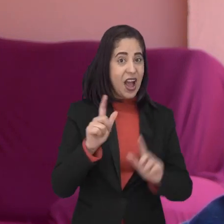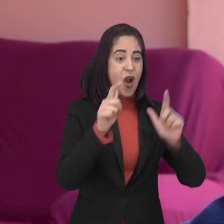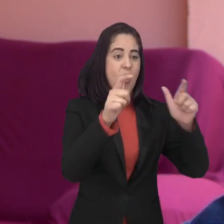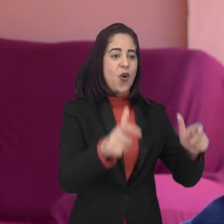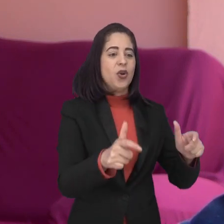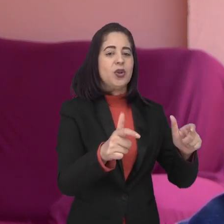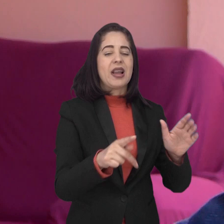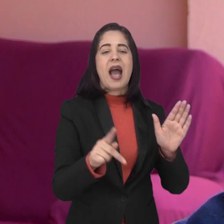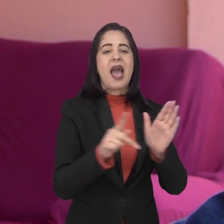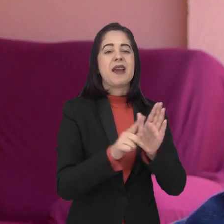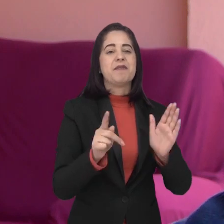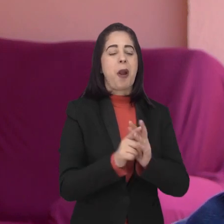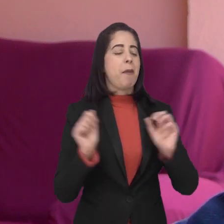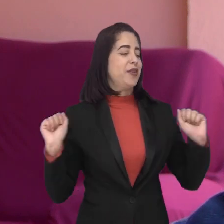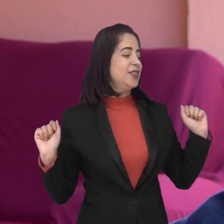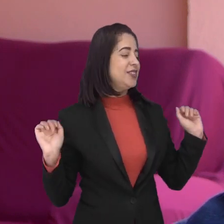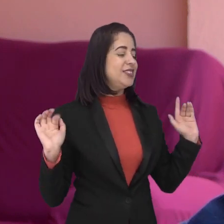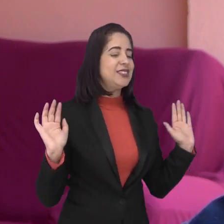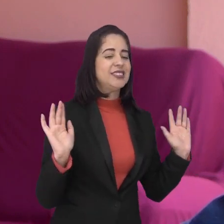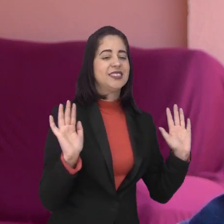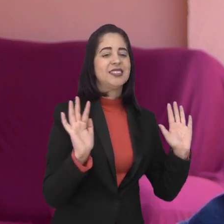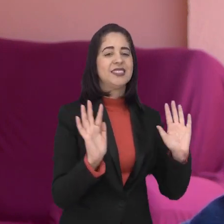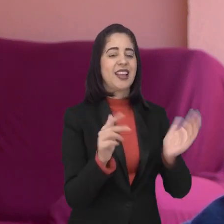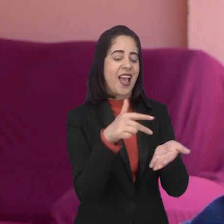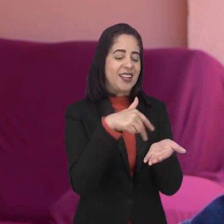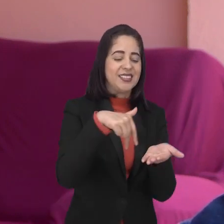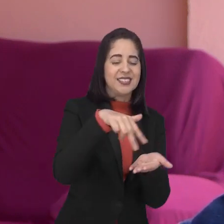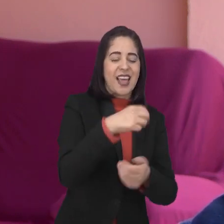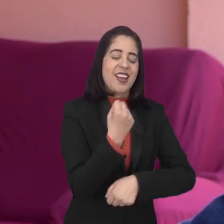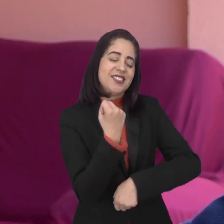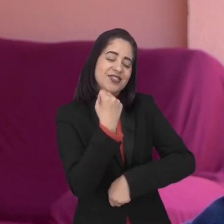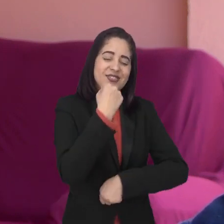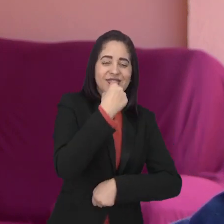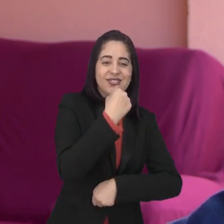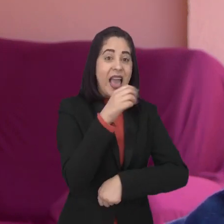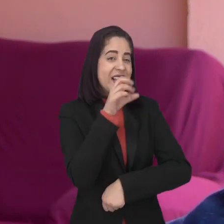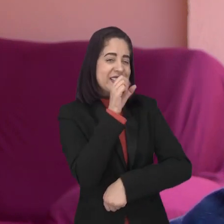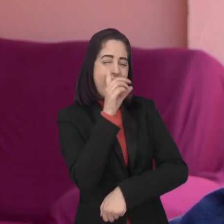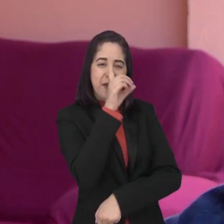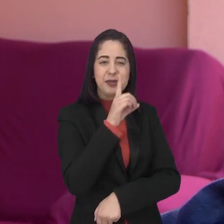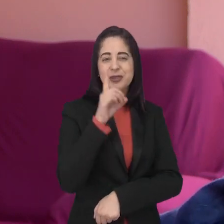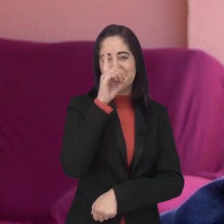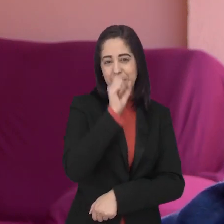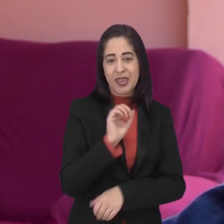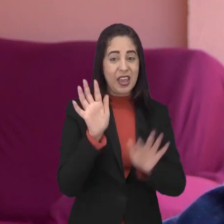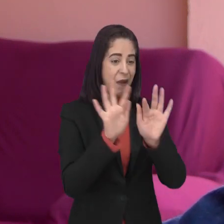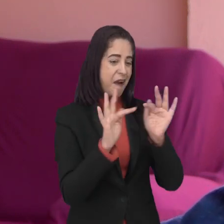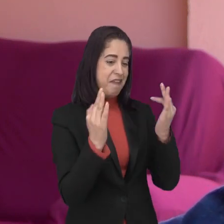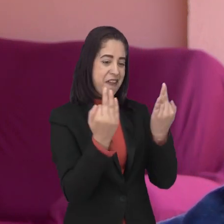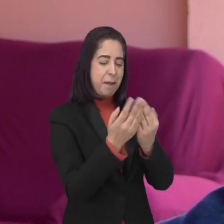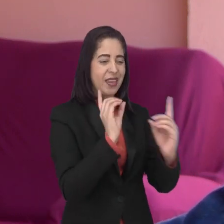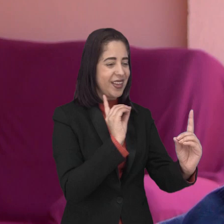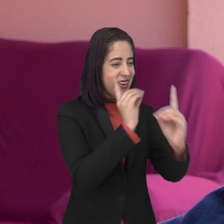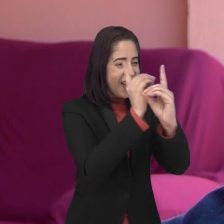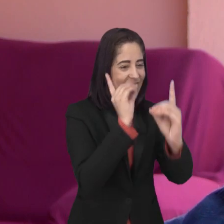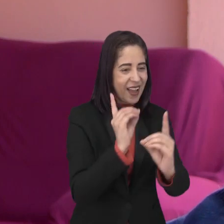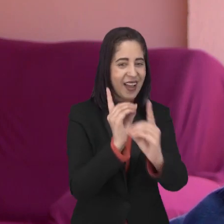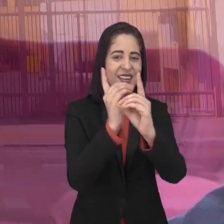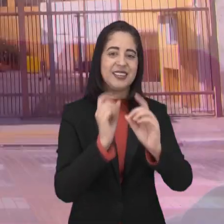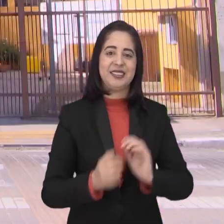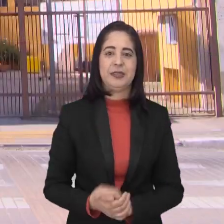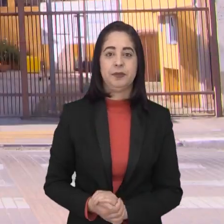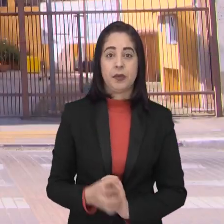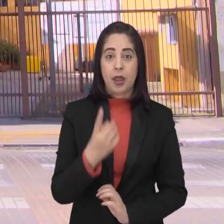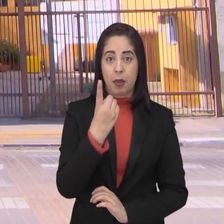local social, onde a gente se reunia e tinha um bailinho final de semana, sabe? As famílias se reuniam